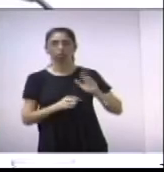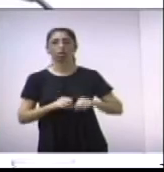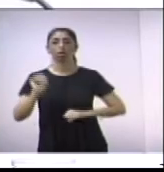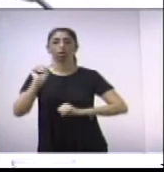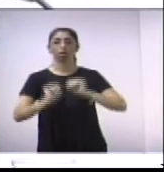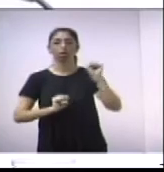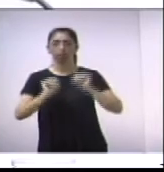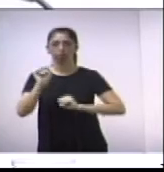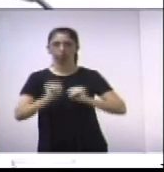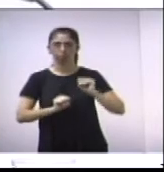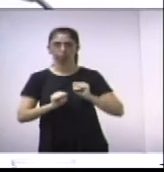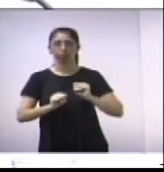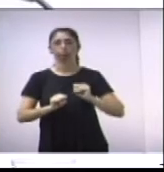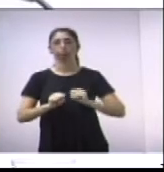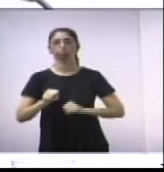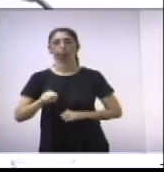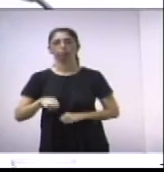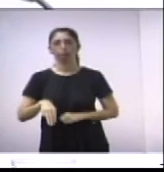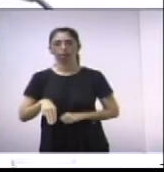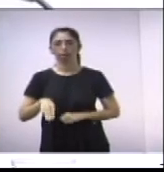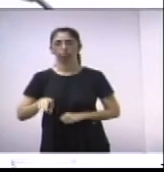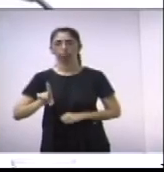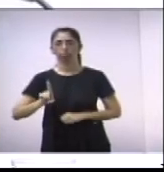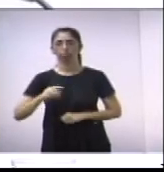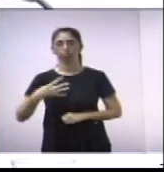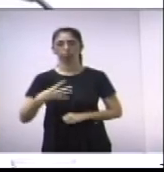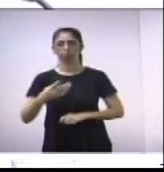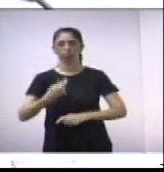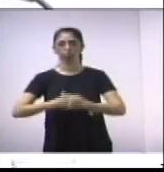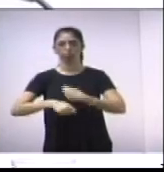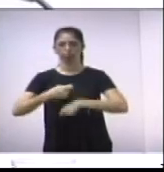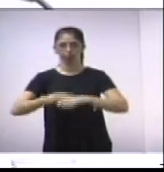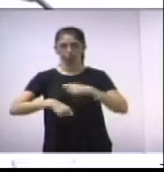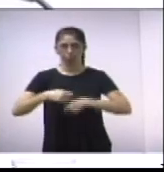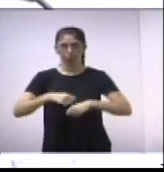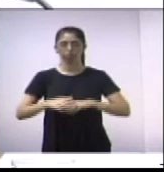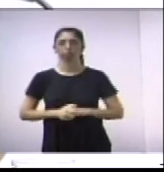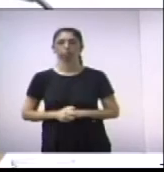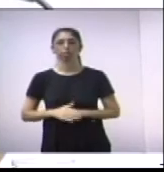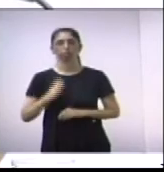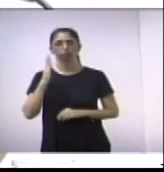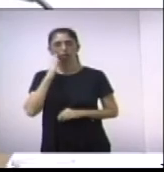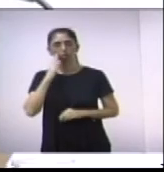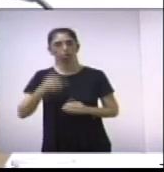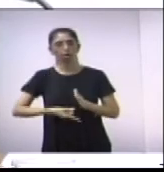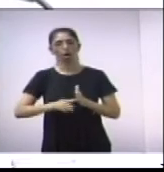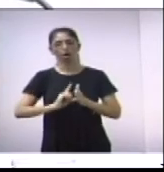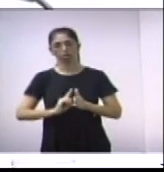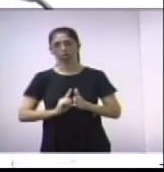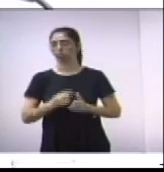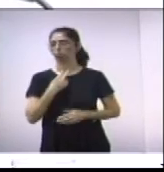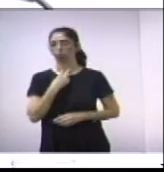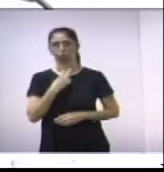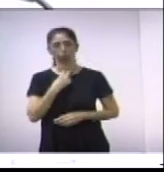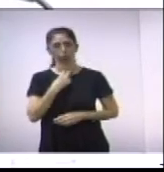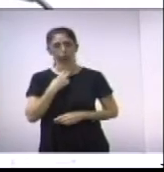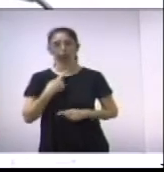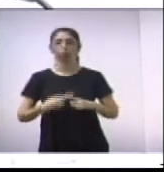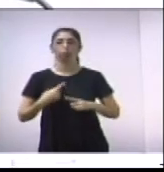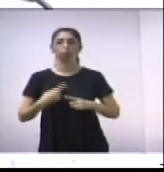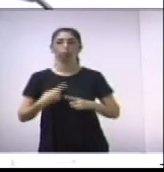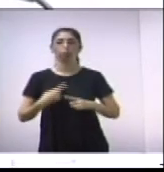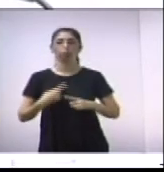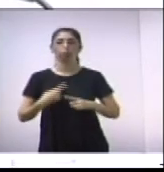sua administradora, que também figura no polo passivo da demanda, sabiam da vedação à administração municipal de